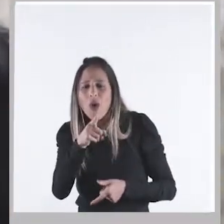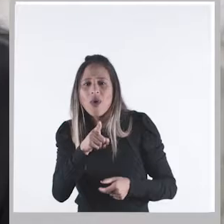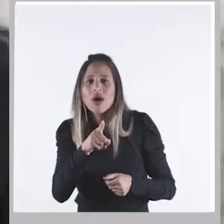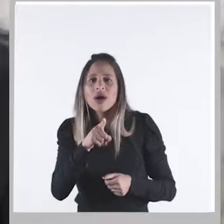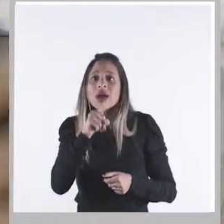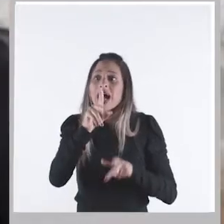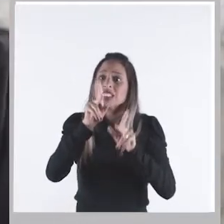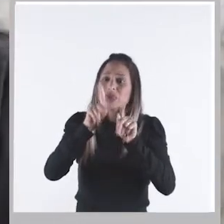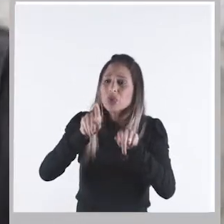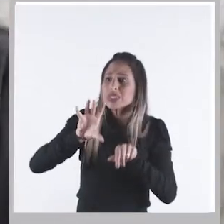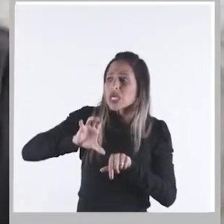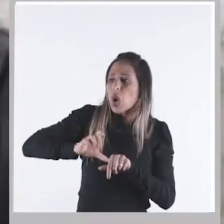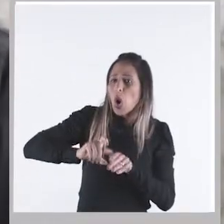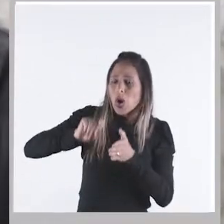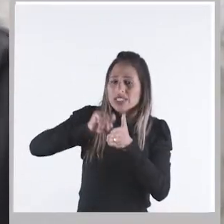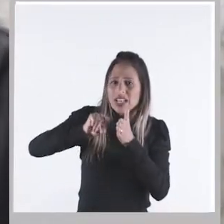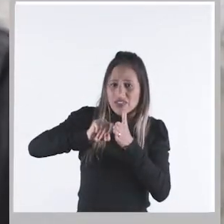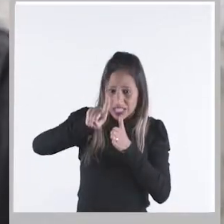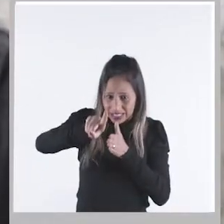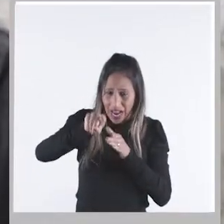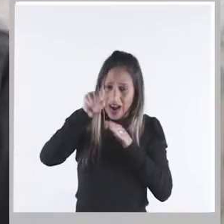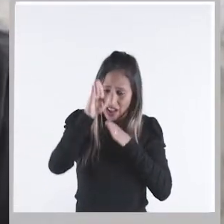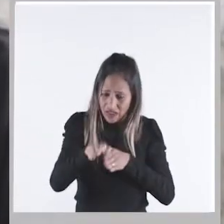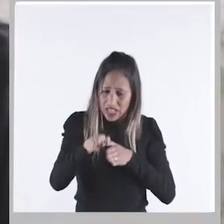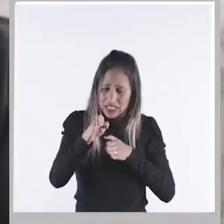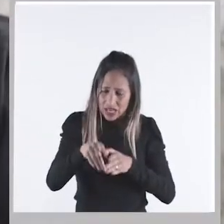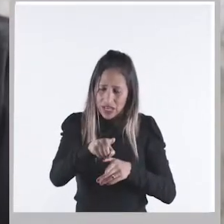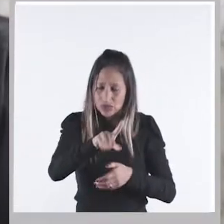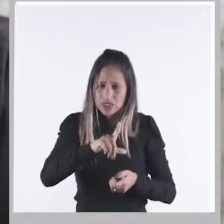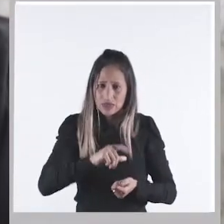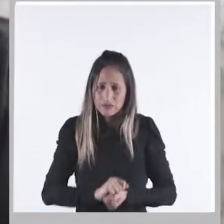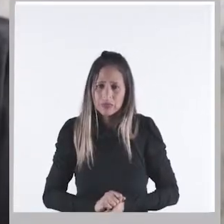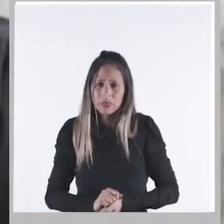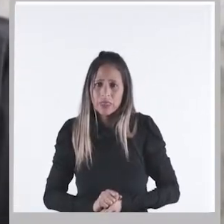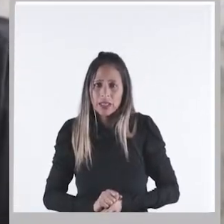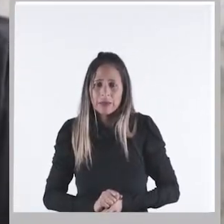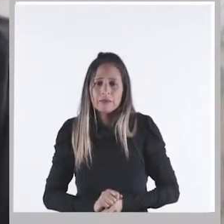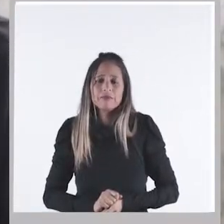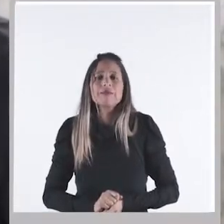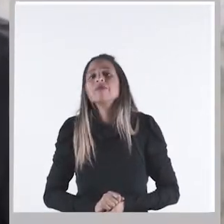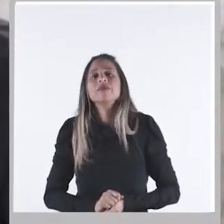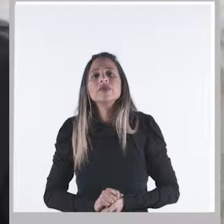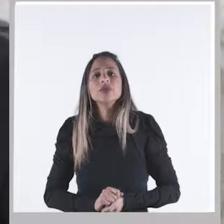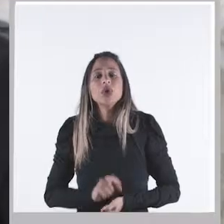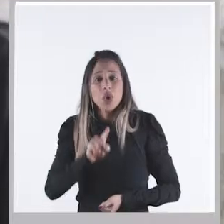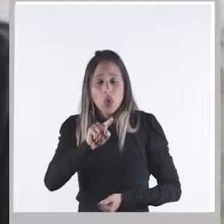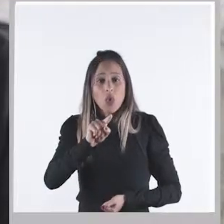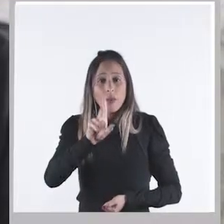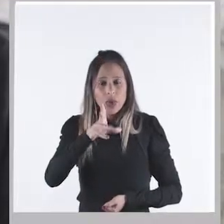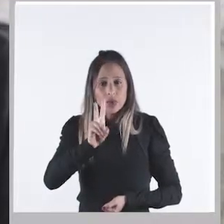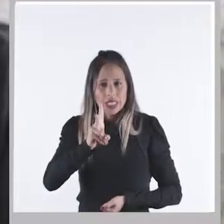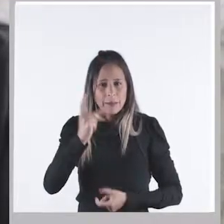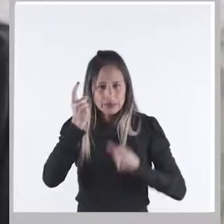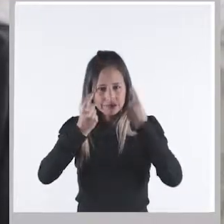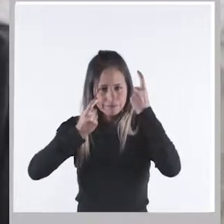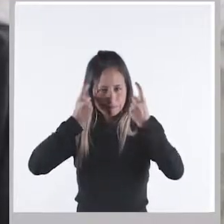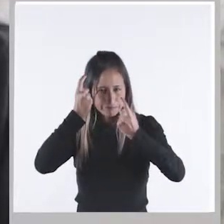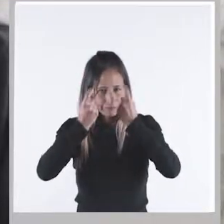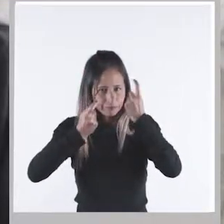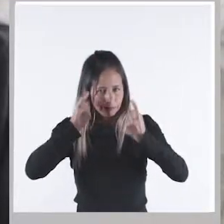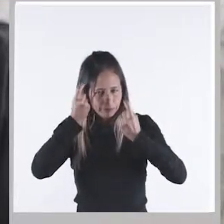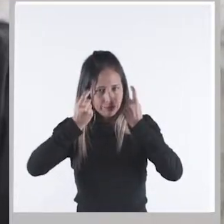os autores que eu gosto estão todos lá referenciados, né? Como eu sempre tive essa